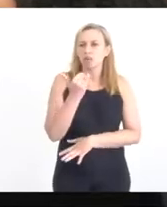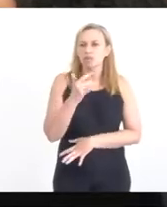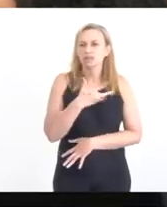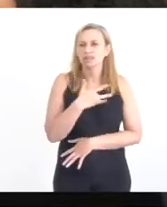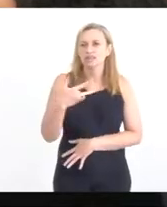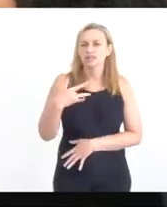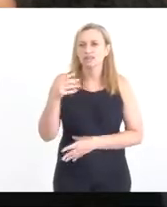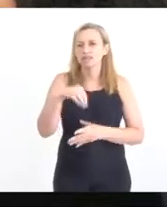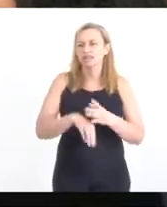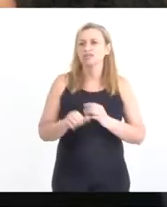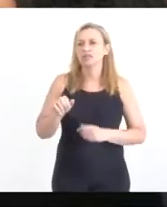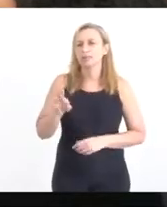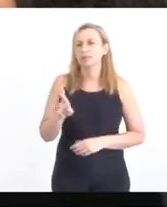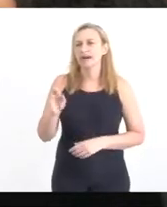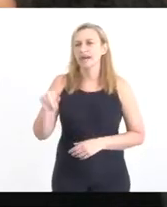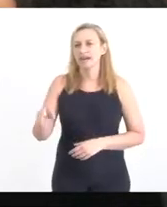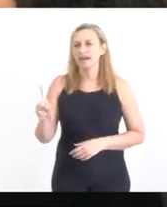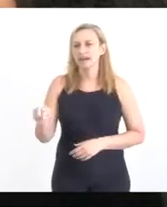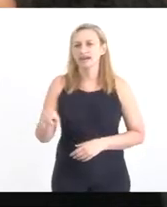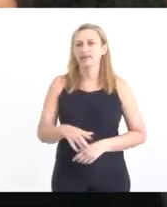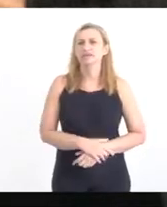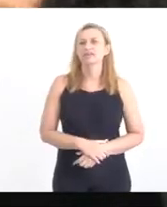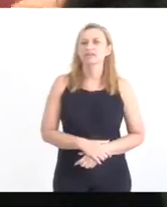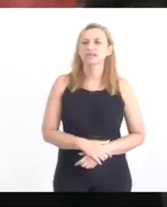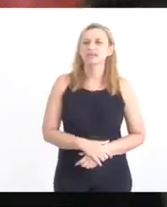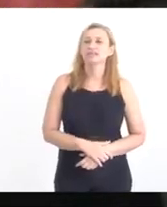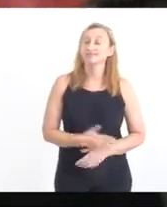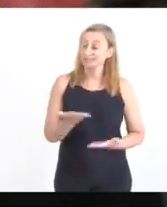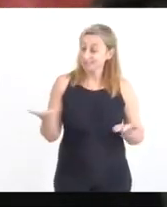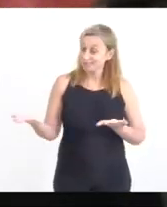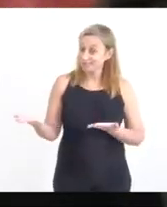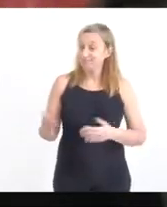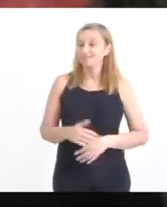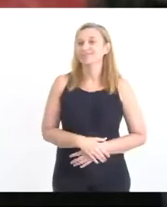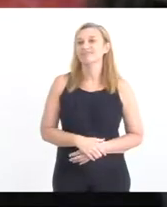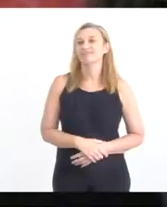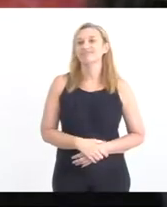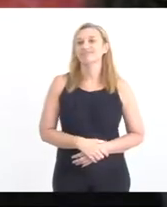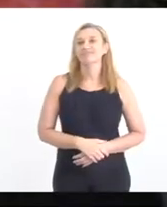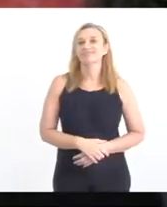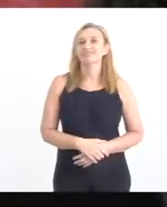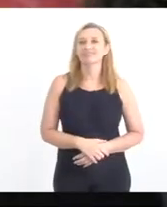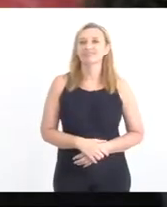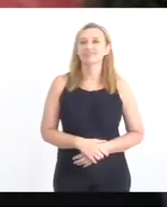saudável dentro da Maré the best dias